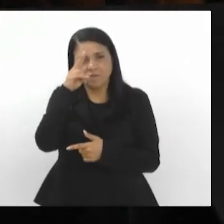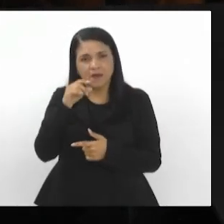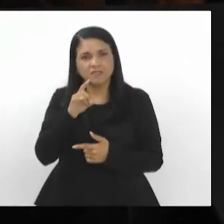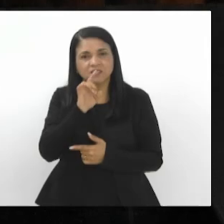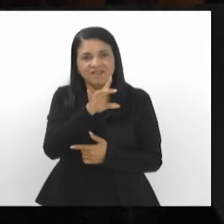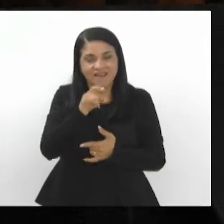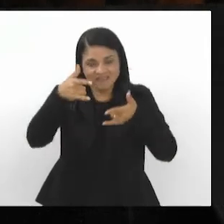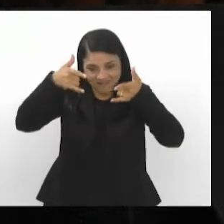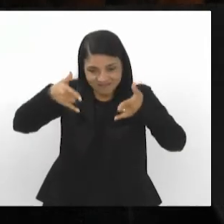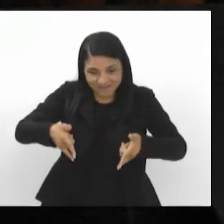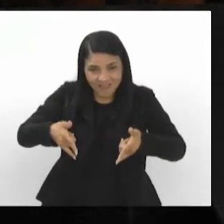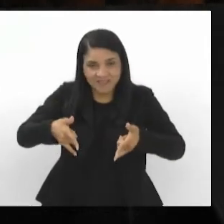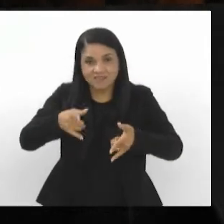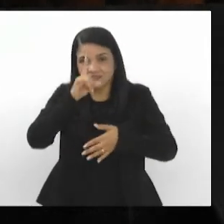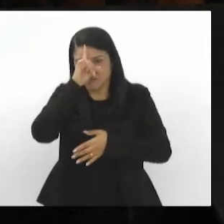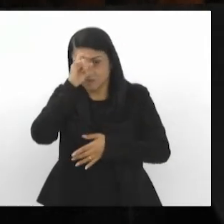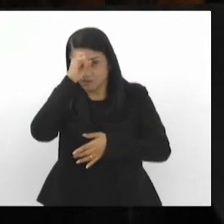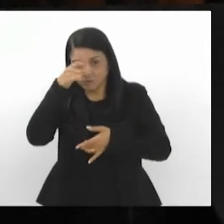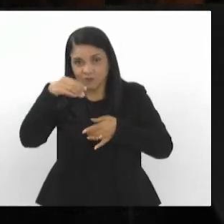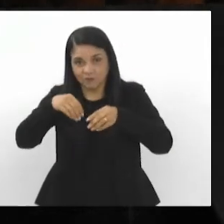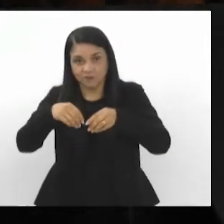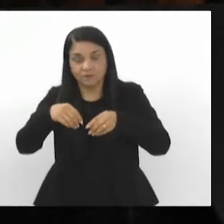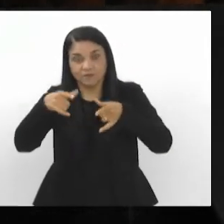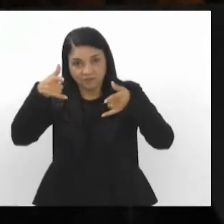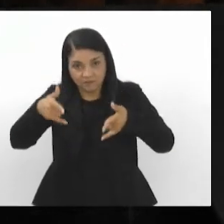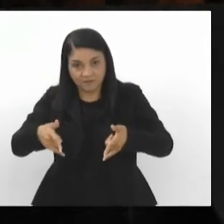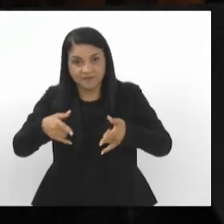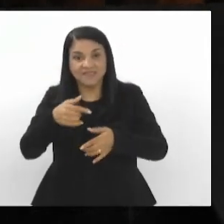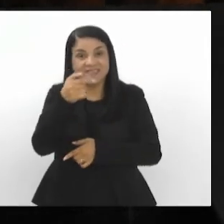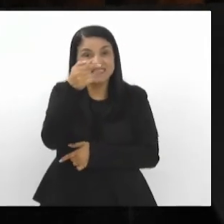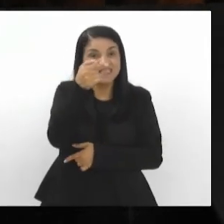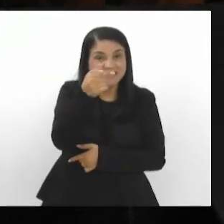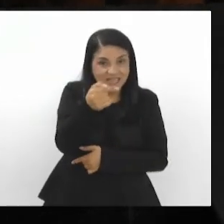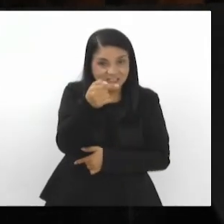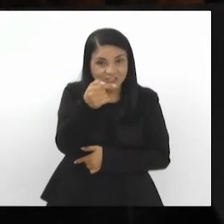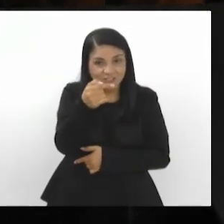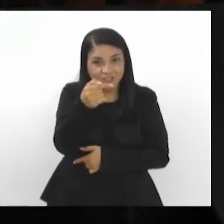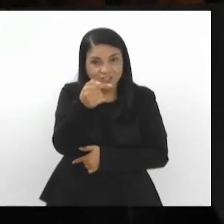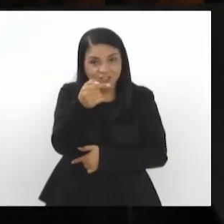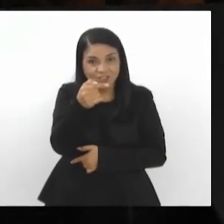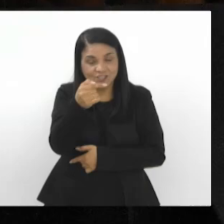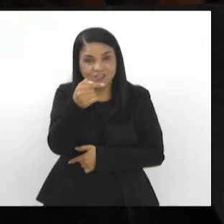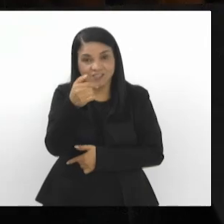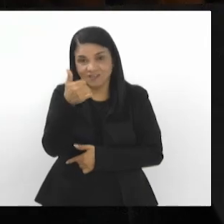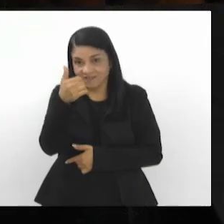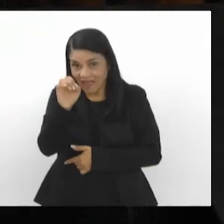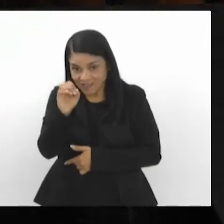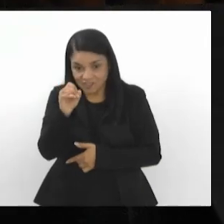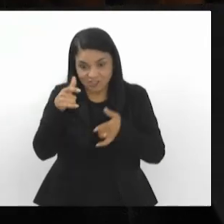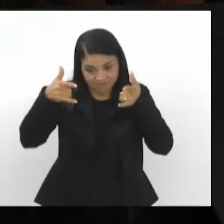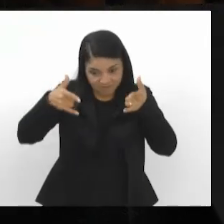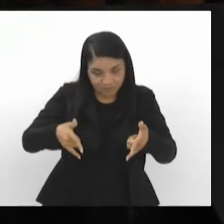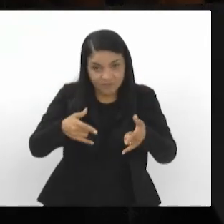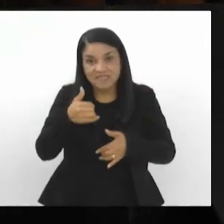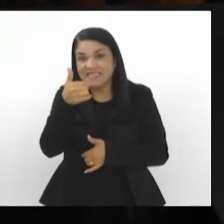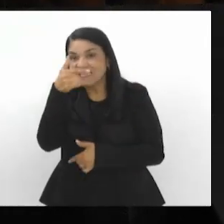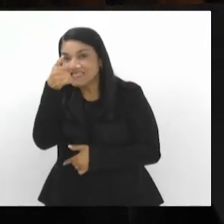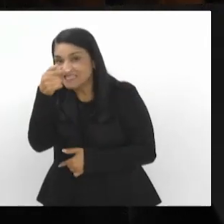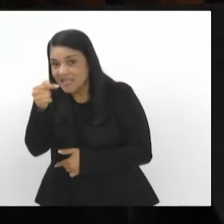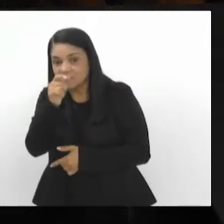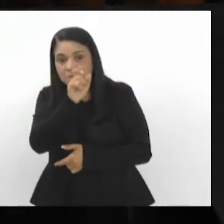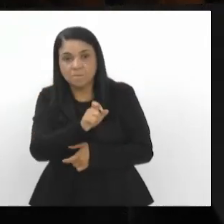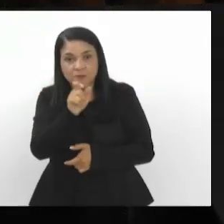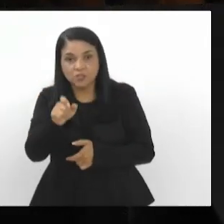leitos ocupados no Brasil, 7 estão ocupados por pessoas que tiveram, por